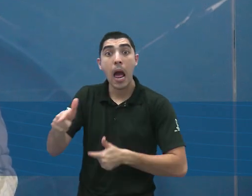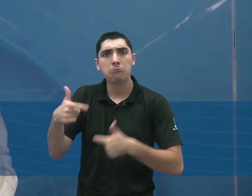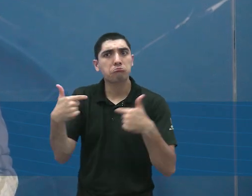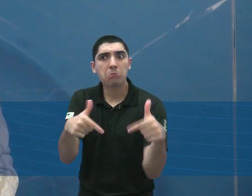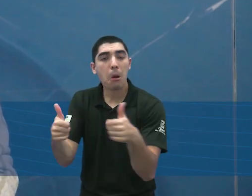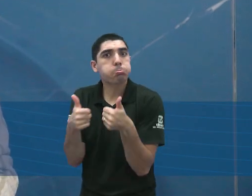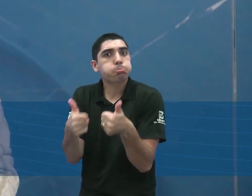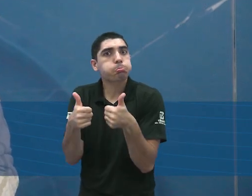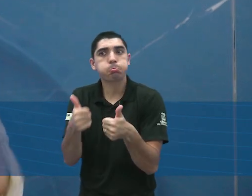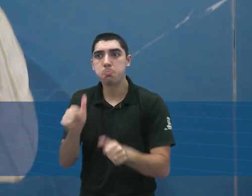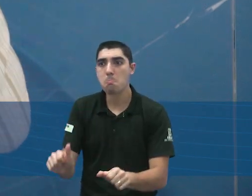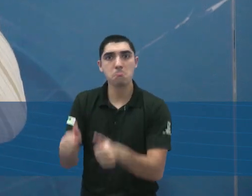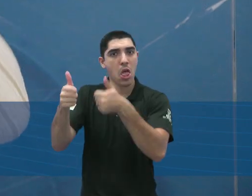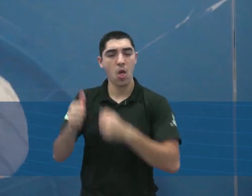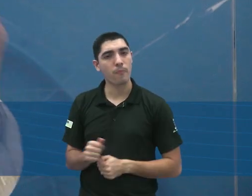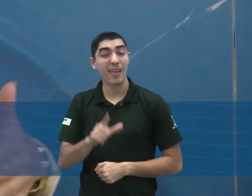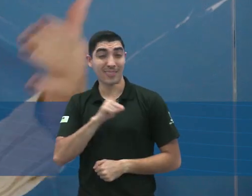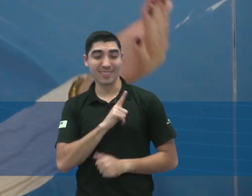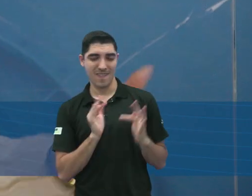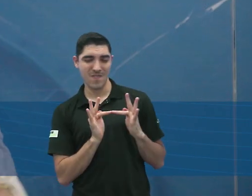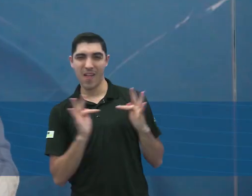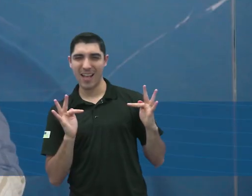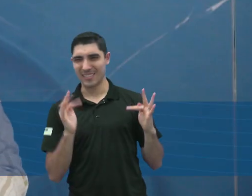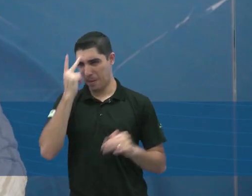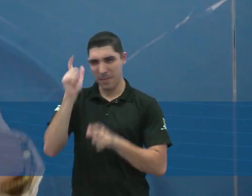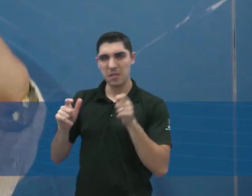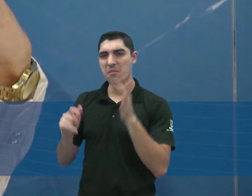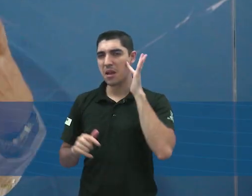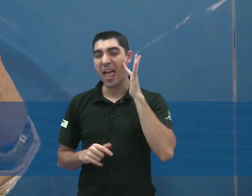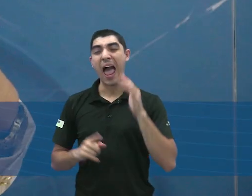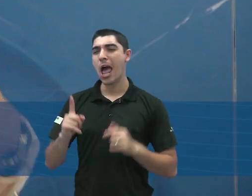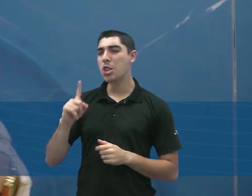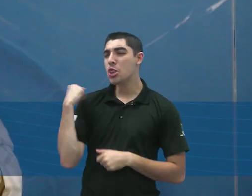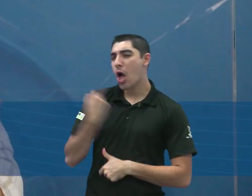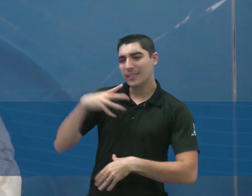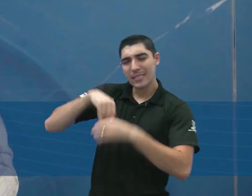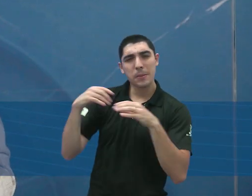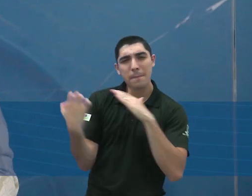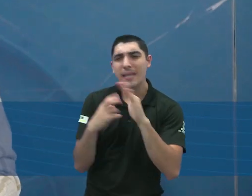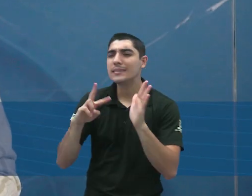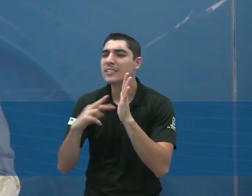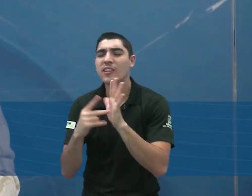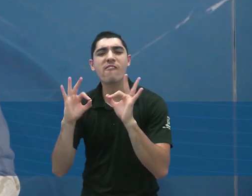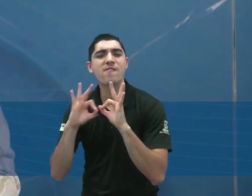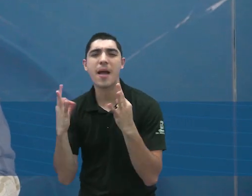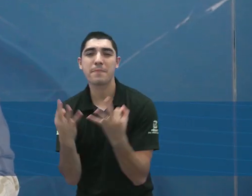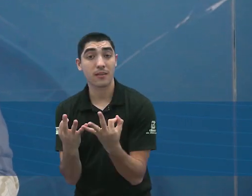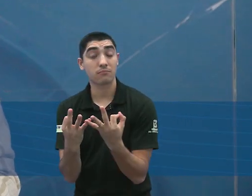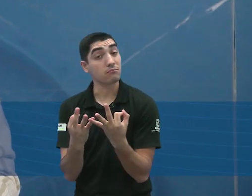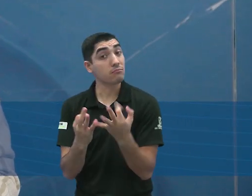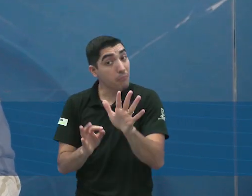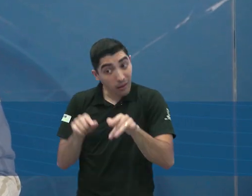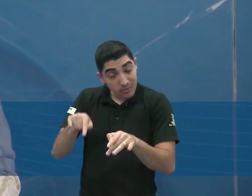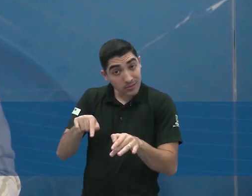produtivos, né? Existe muito aquela frase também que as pessoas brincam muito, nós somos uma família, que a empresa é uma família, mas de fato